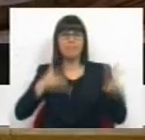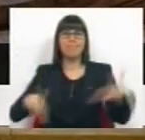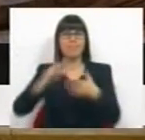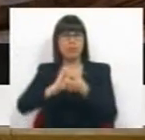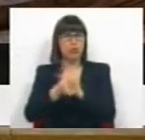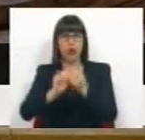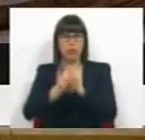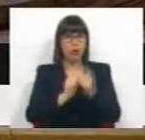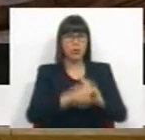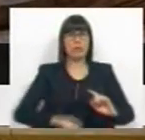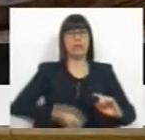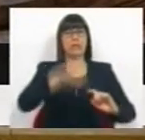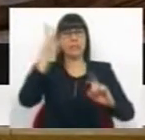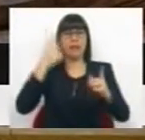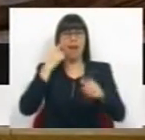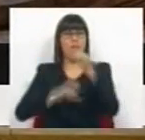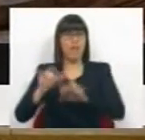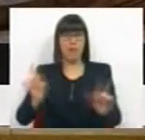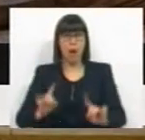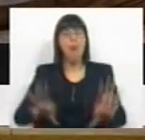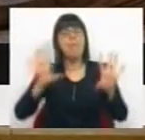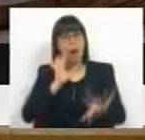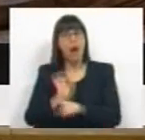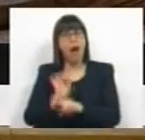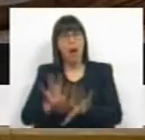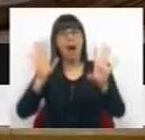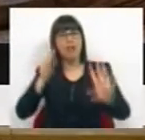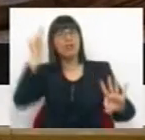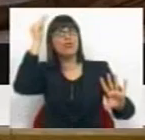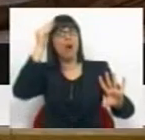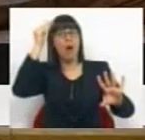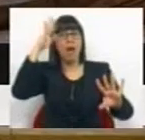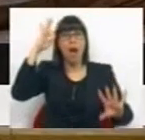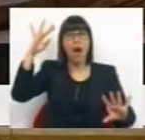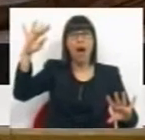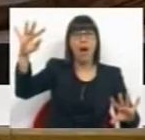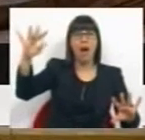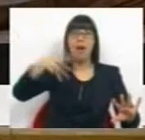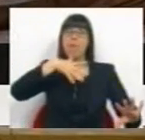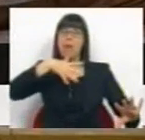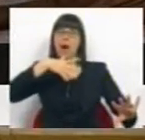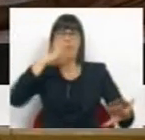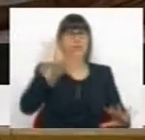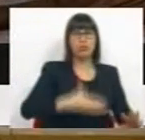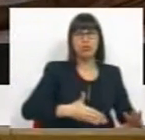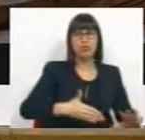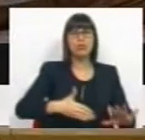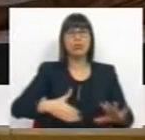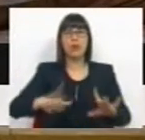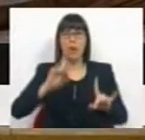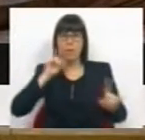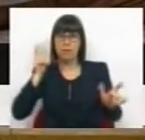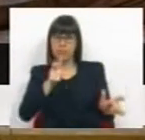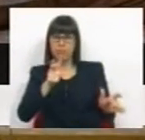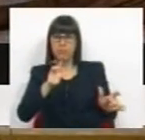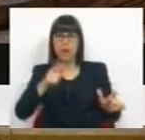destinos contrariados, tantas vezes sem regresso, mas ainda assim de sonhos e utopias, de desejos de justiça, ainda que